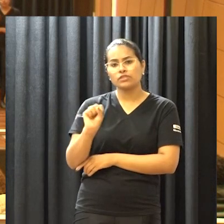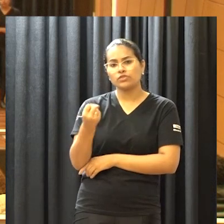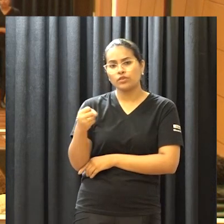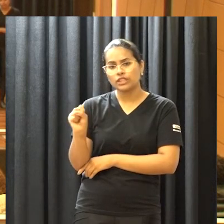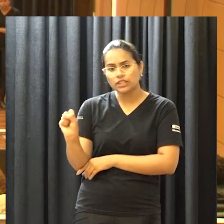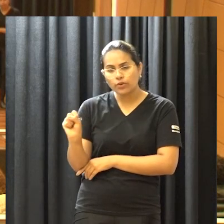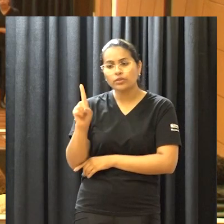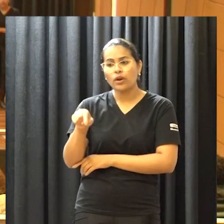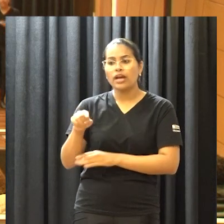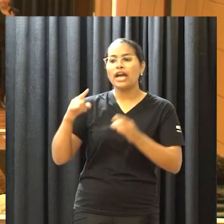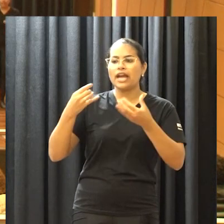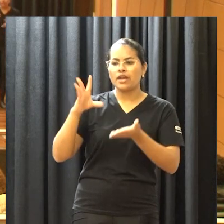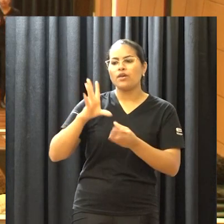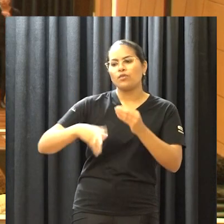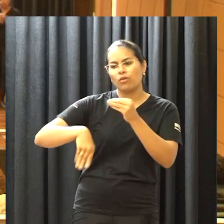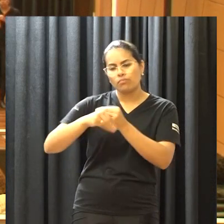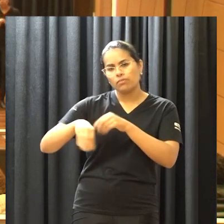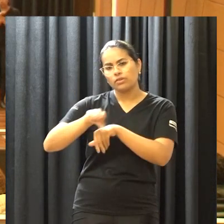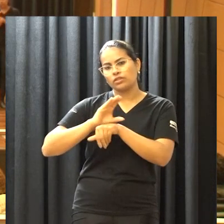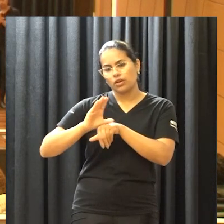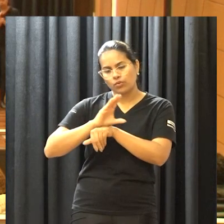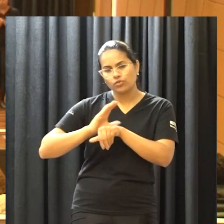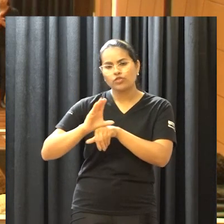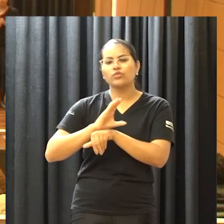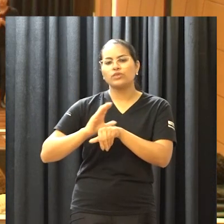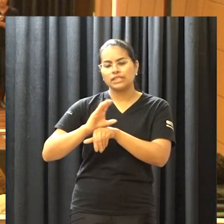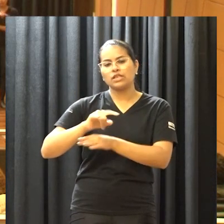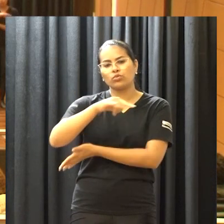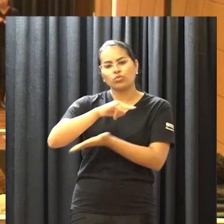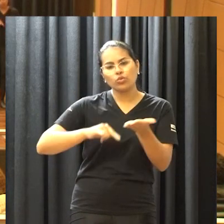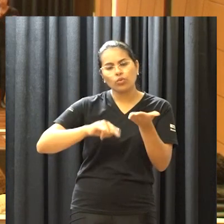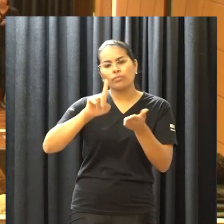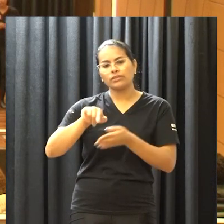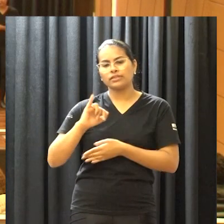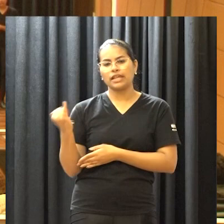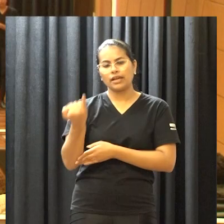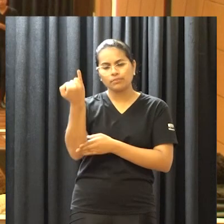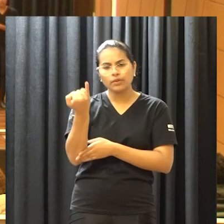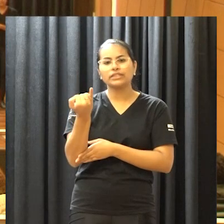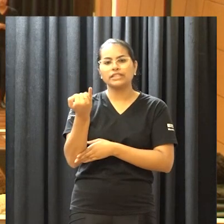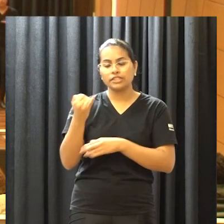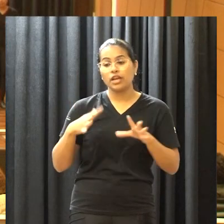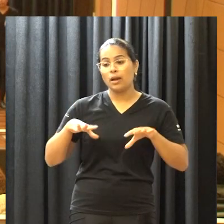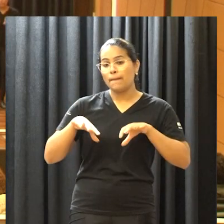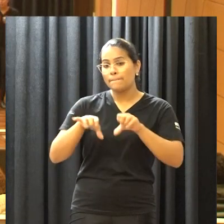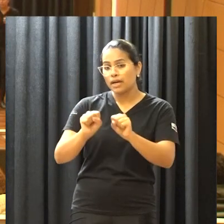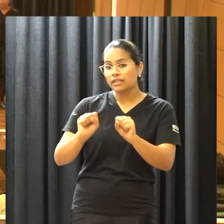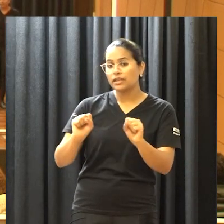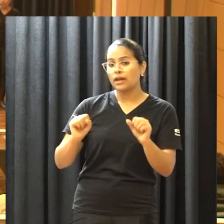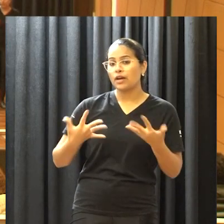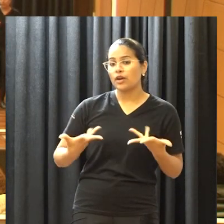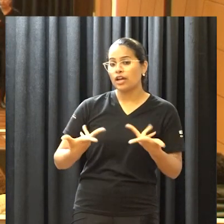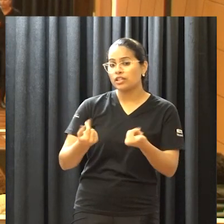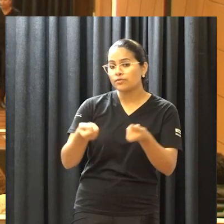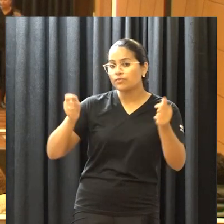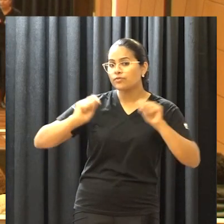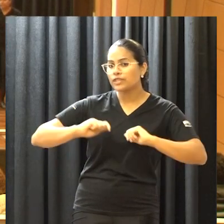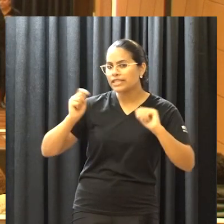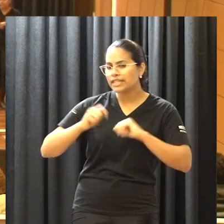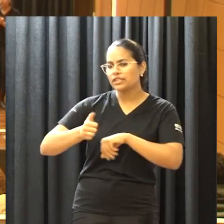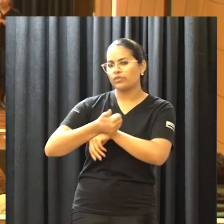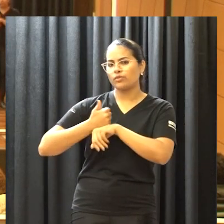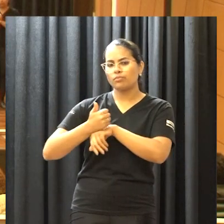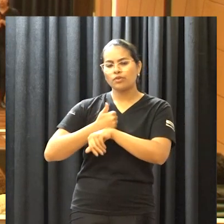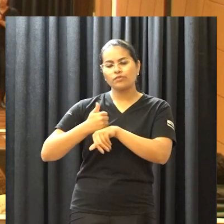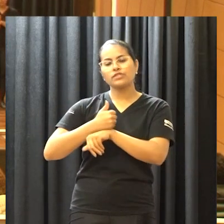muito avançado, que traz elementos muito importantes para qualificar a atuação de profissionais que atuam no campo da deficiência.